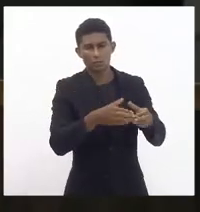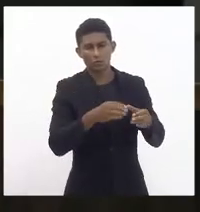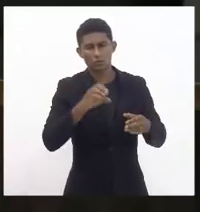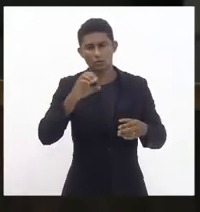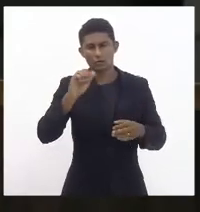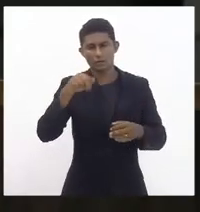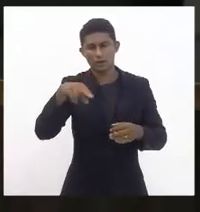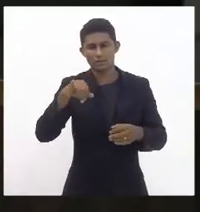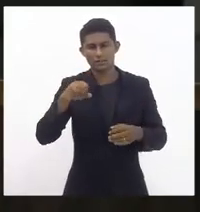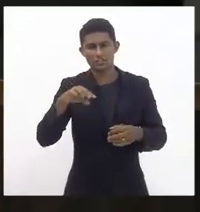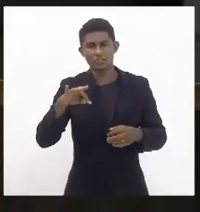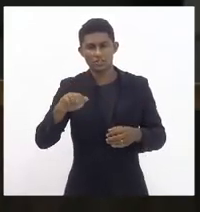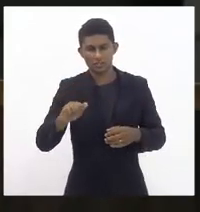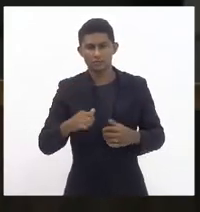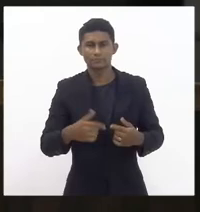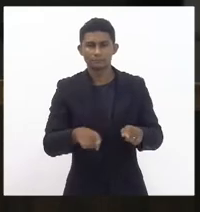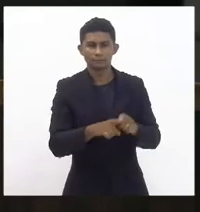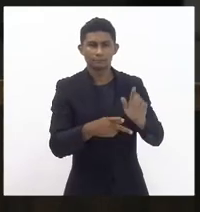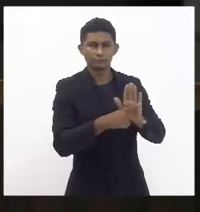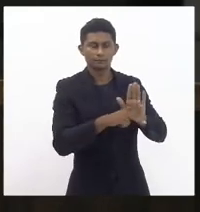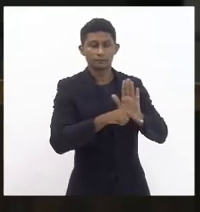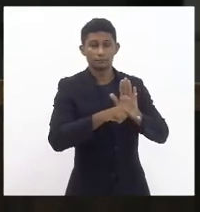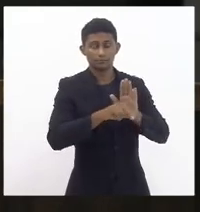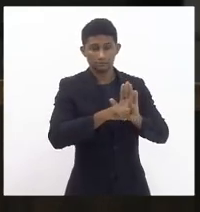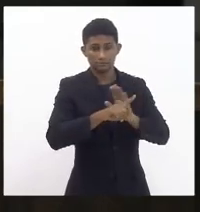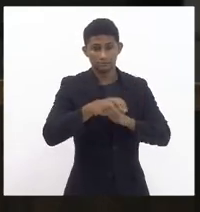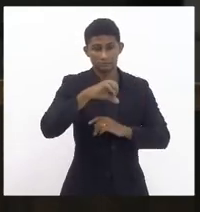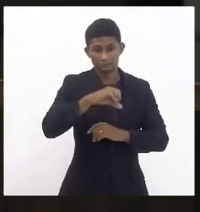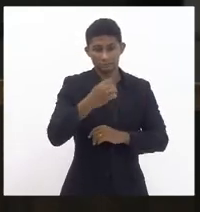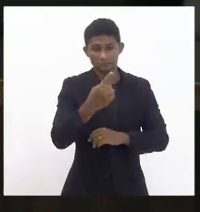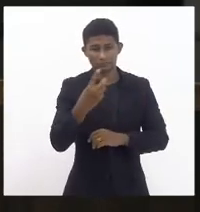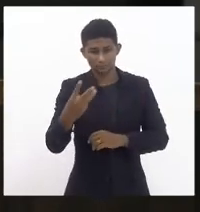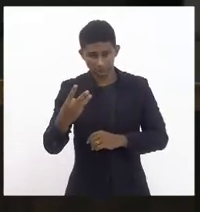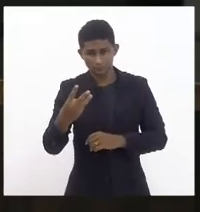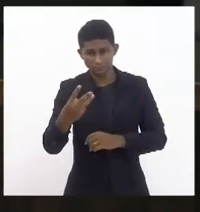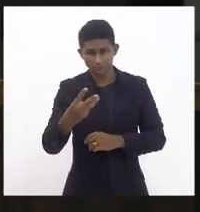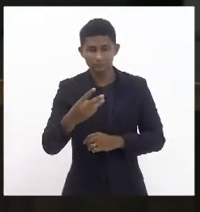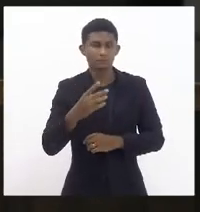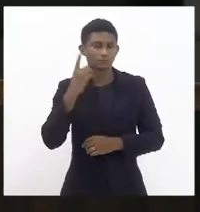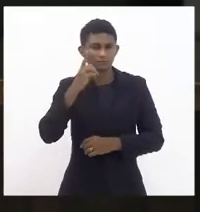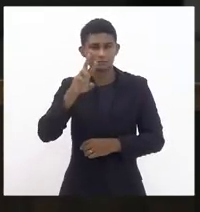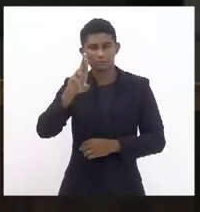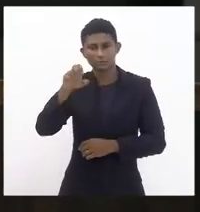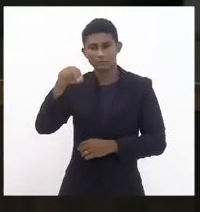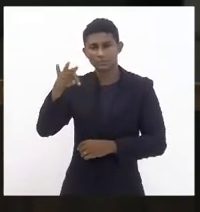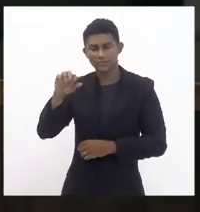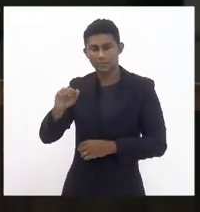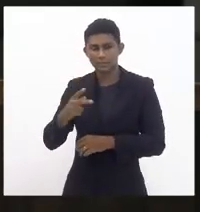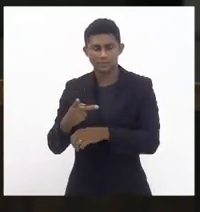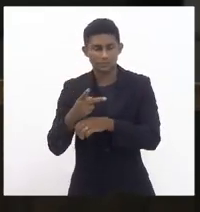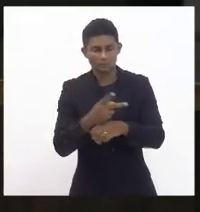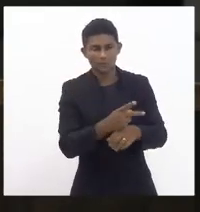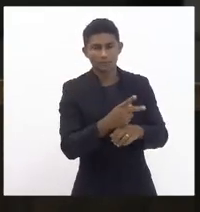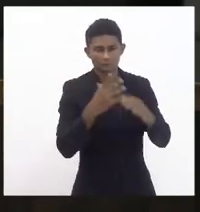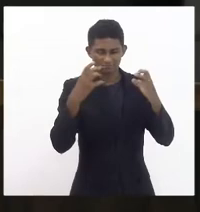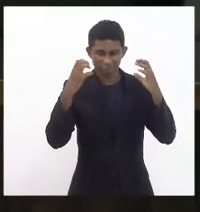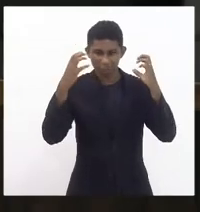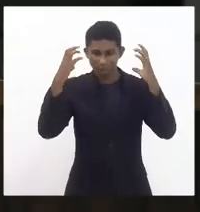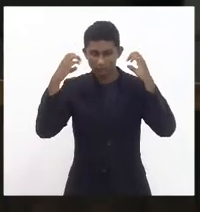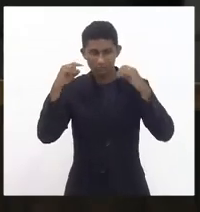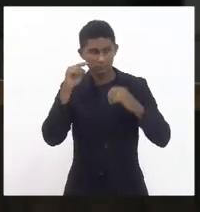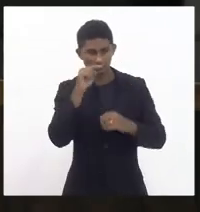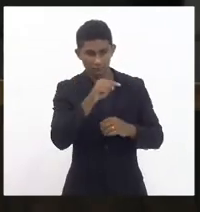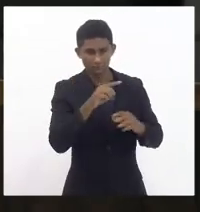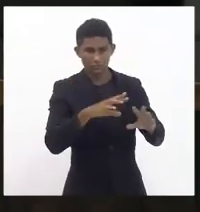normas favorável Deputado Chico por resolução 913 de 21 de autoridade para Renata consegue primary ela é o bloco se benze